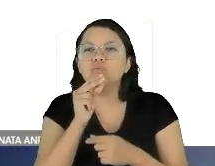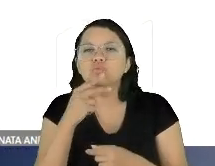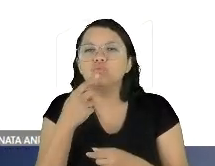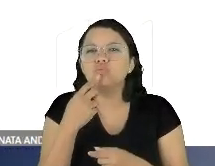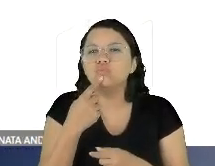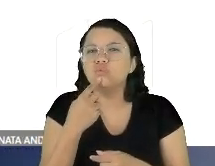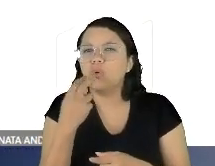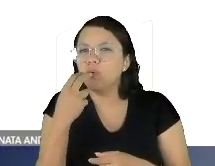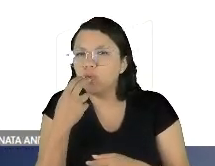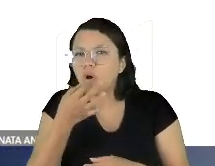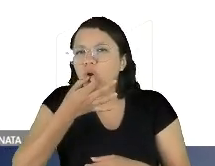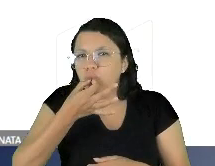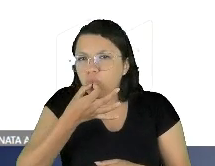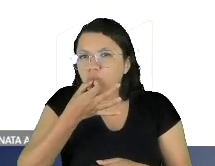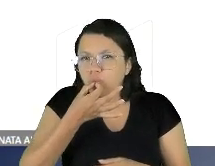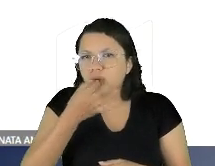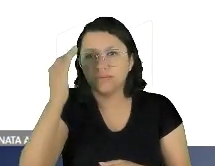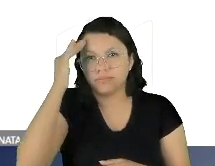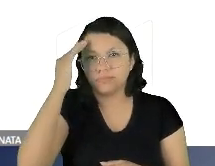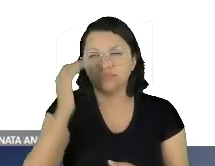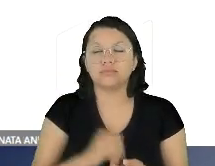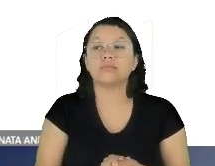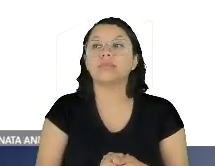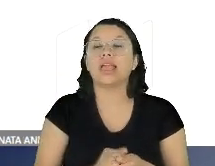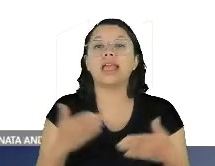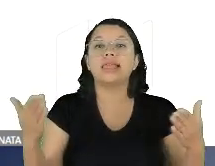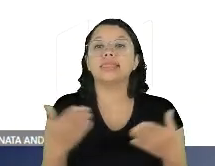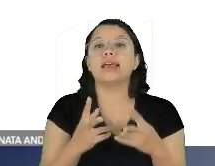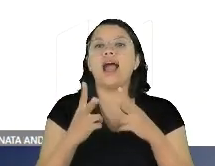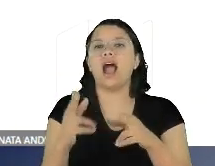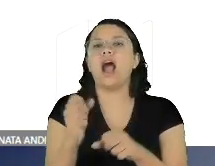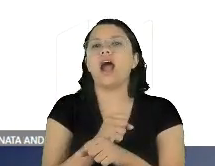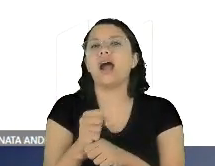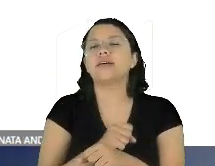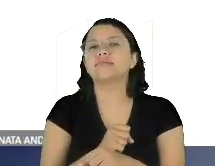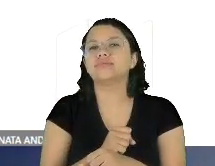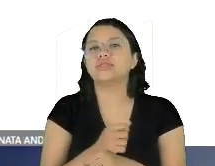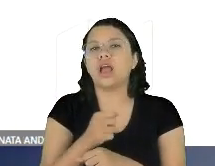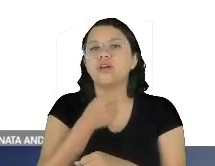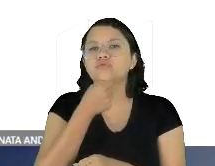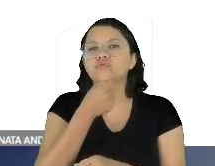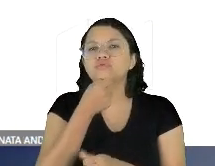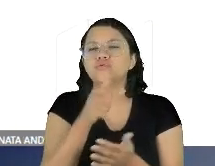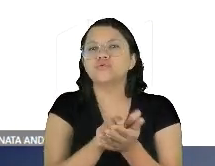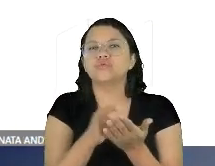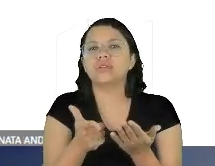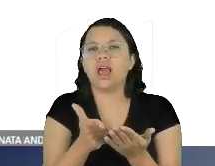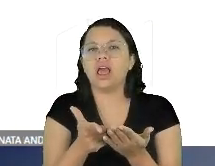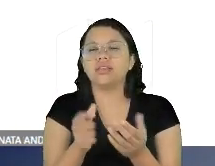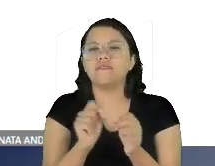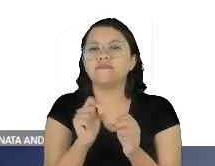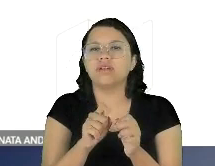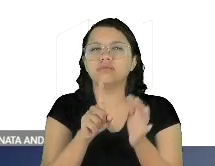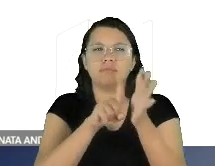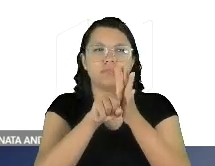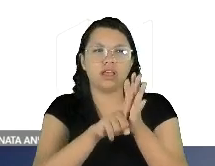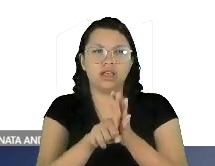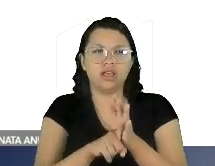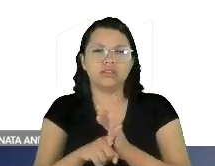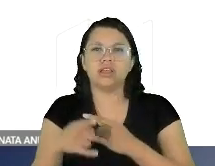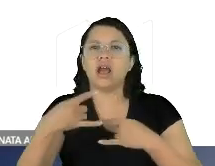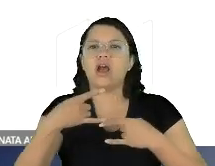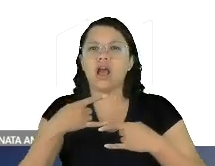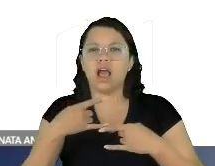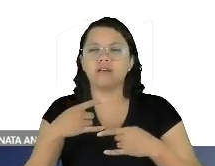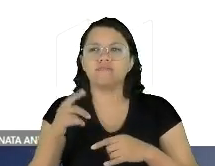será tratado mais a miúde. E nesse mesmo ano, a jornalista Karen Rueck lançou uma pesquisa online para avaliar como as